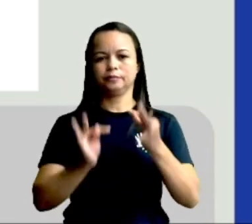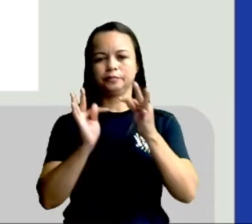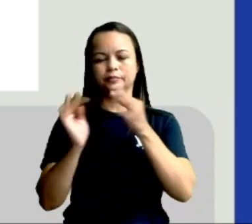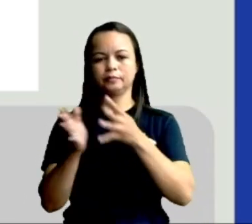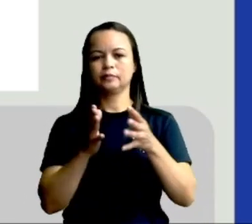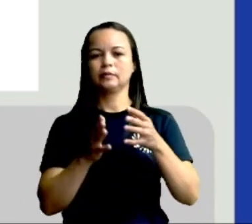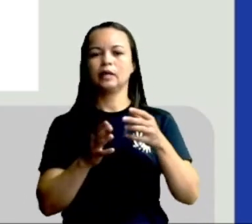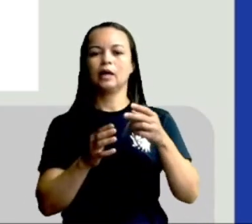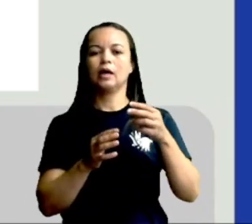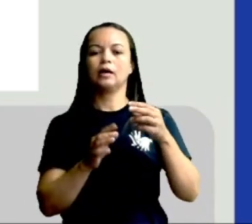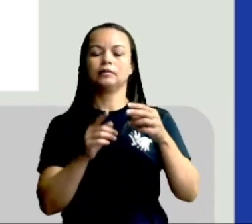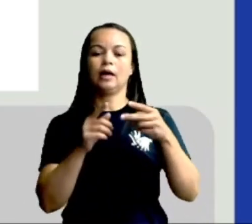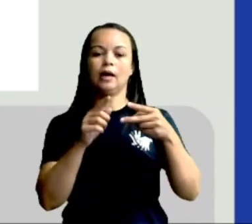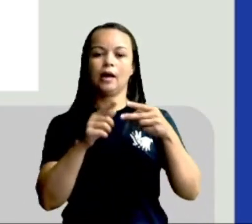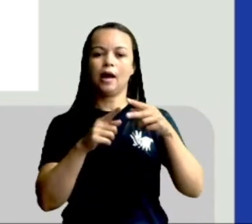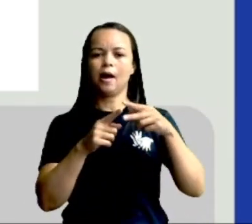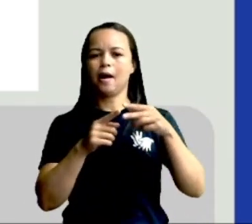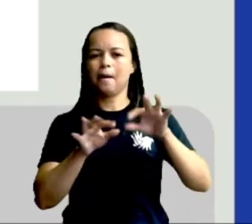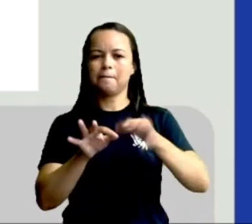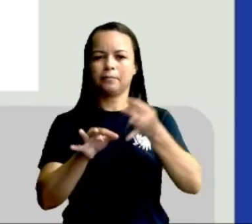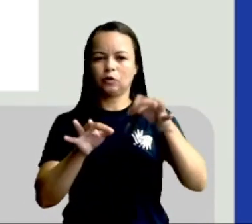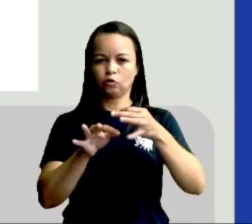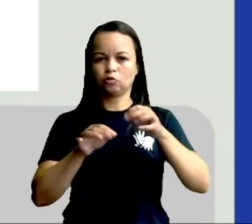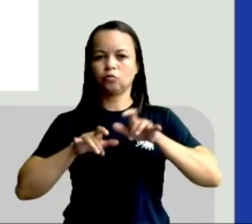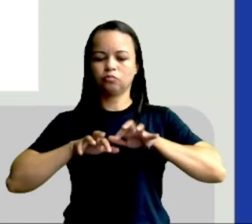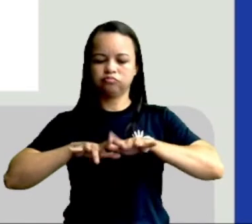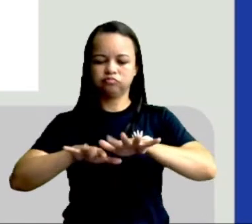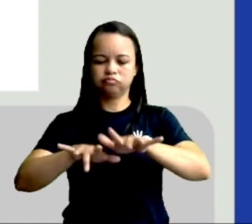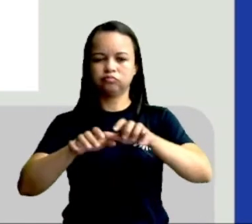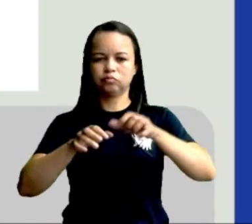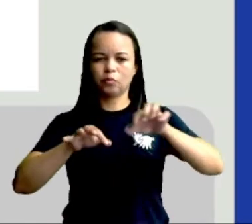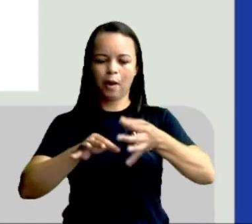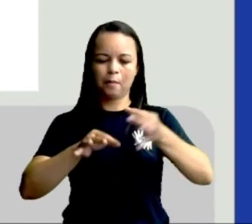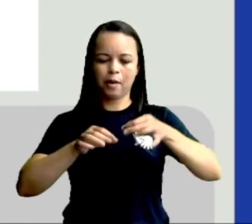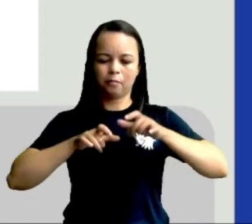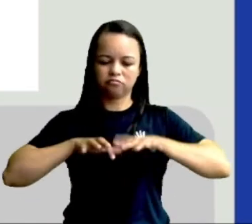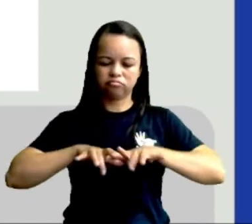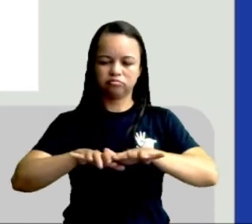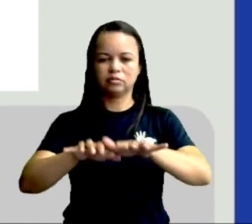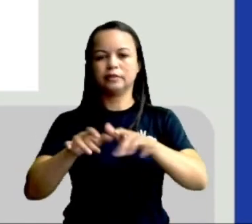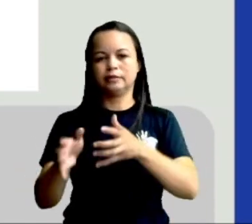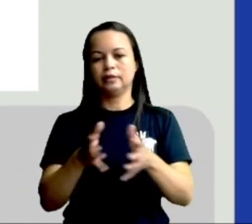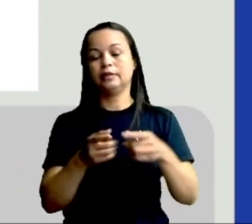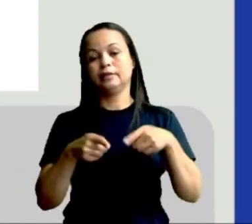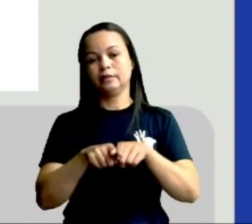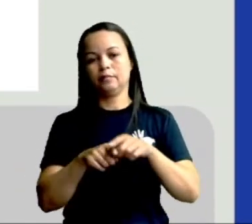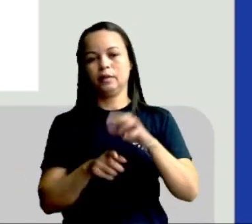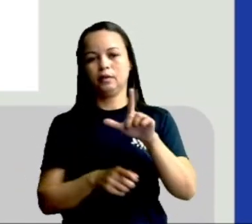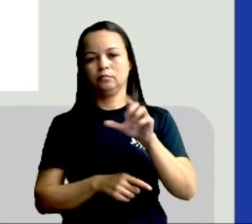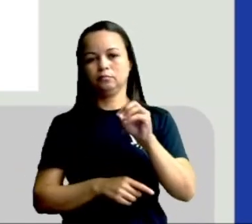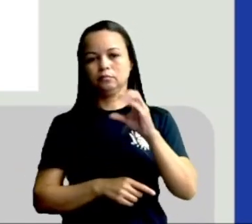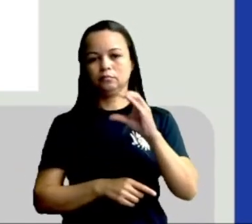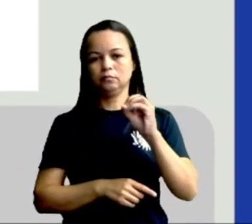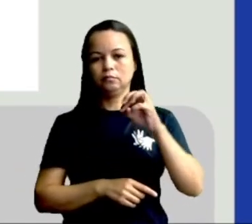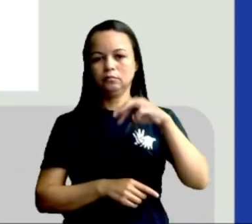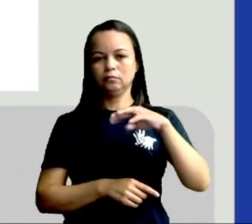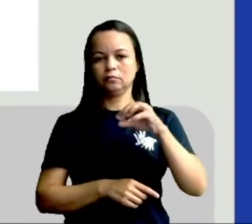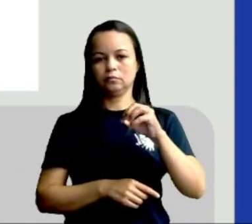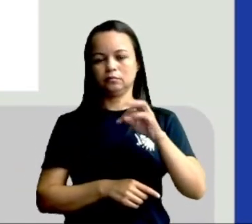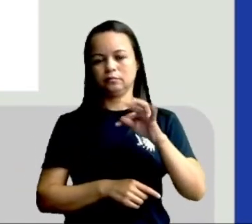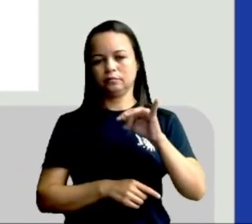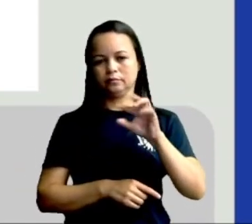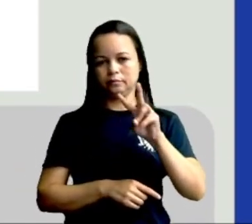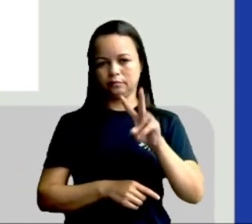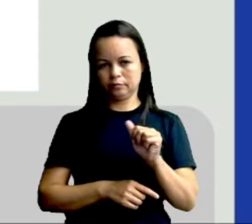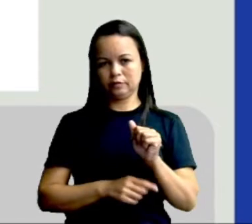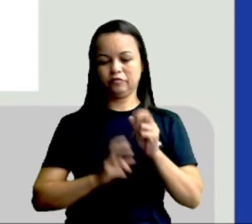máquina têxtil, ou seja, aquela de costura, e a locomotiva, que é um transporte de via férrea, tá